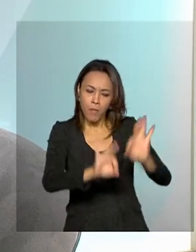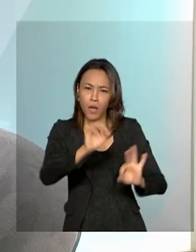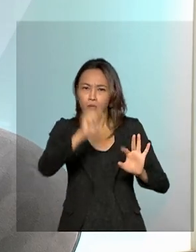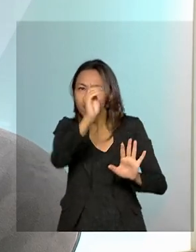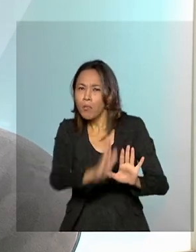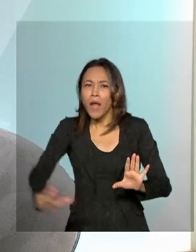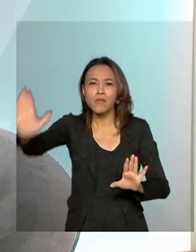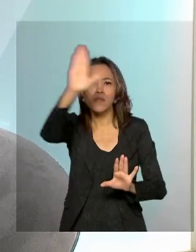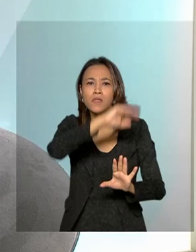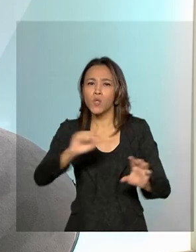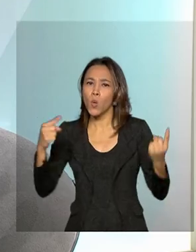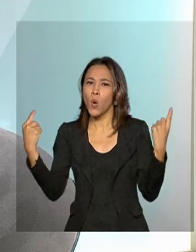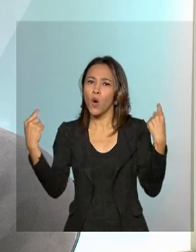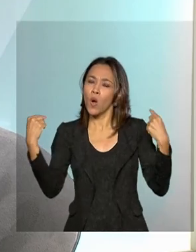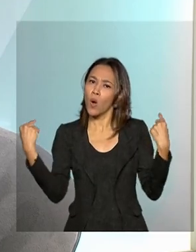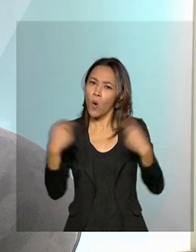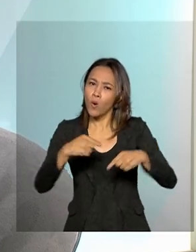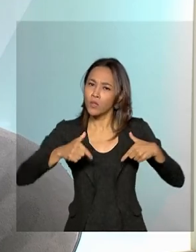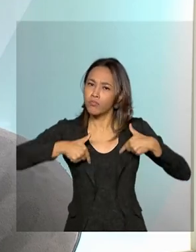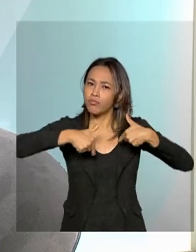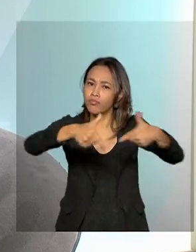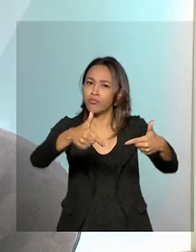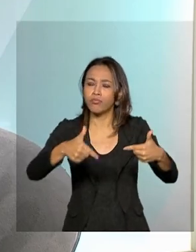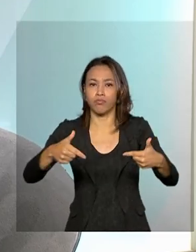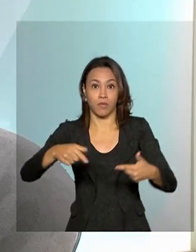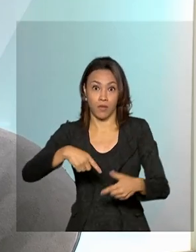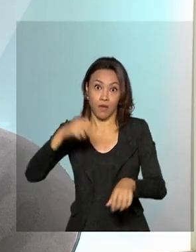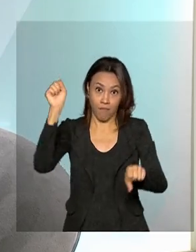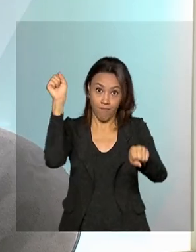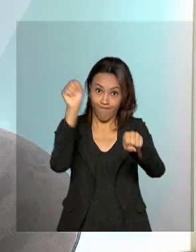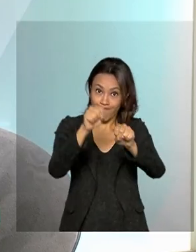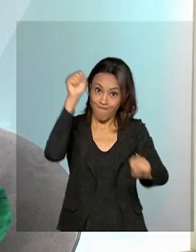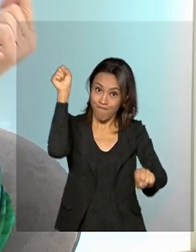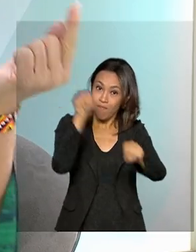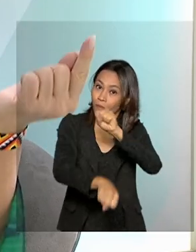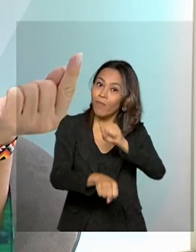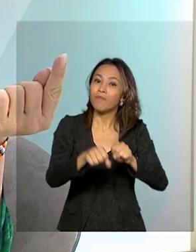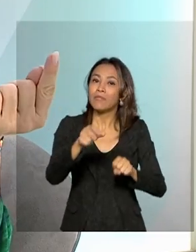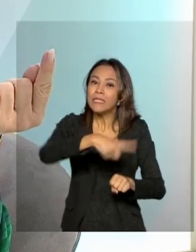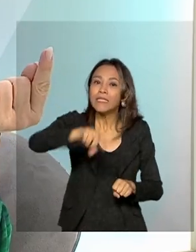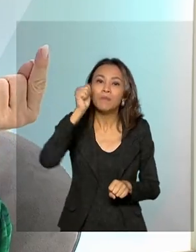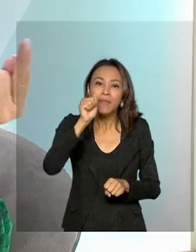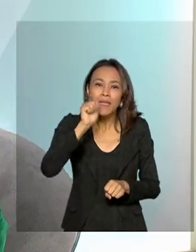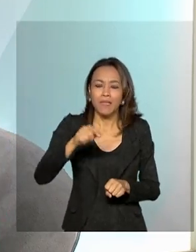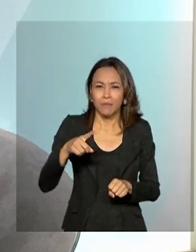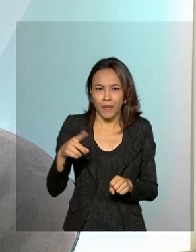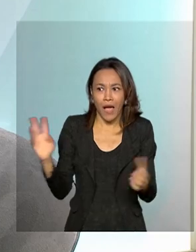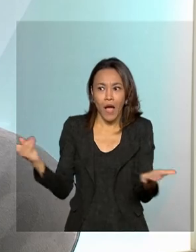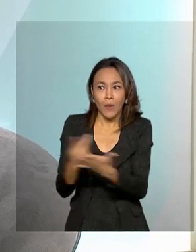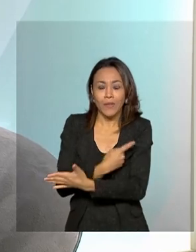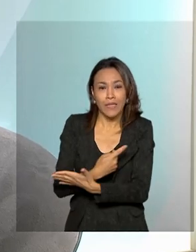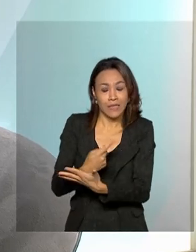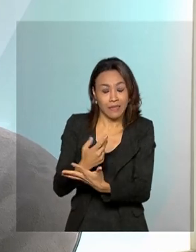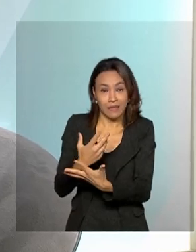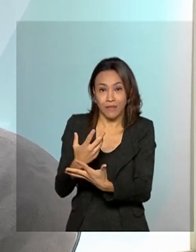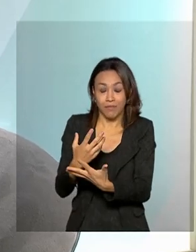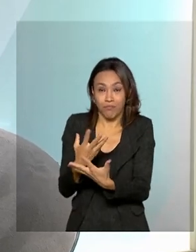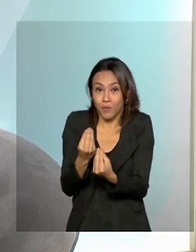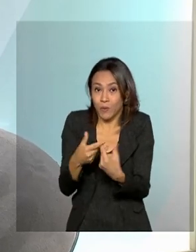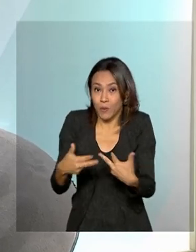Feminicídio. E deixa eu lembrar uma coisa para você. Feminicídio mexe com a vida de muita gente. Nós temos no